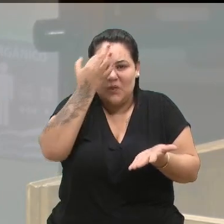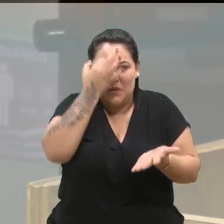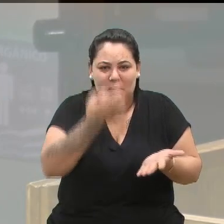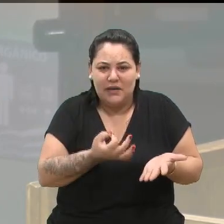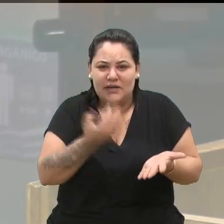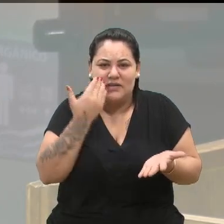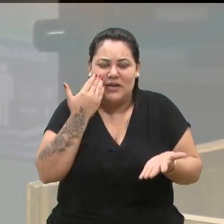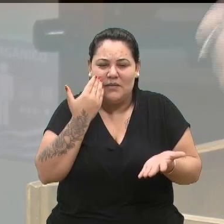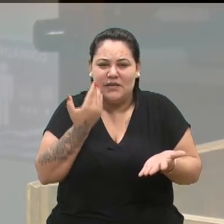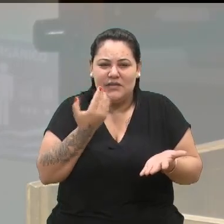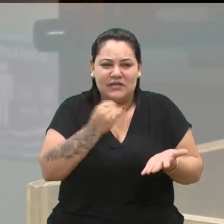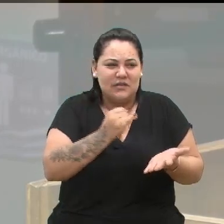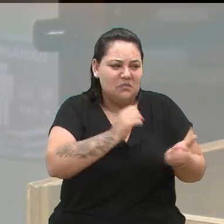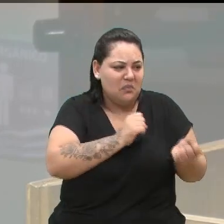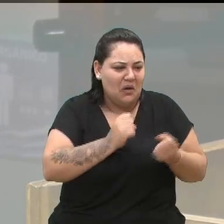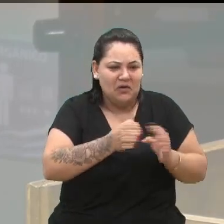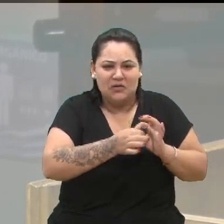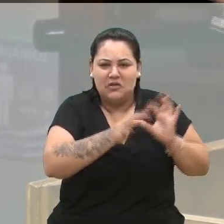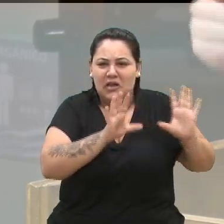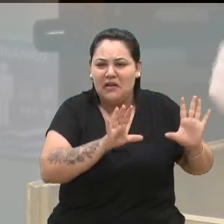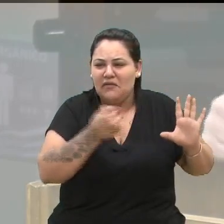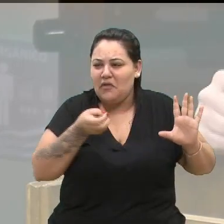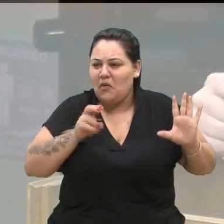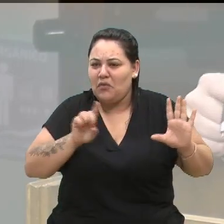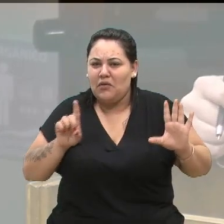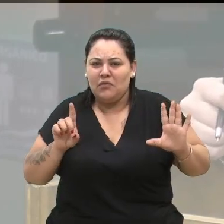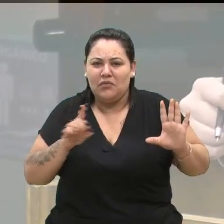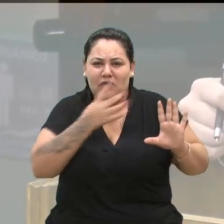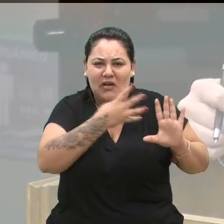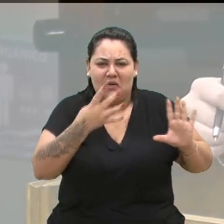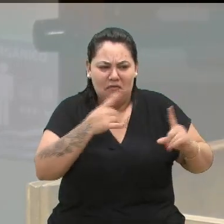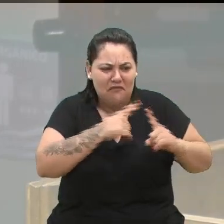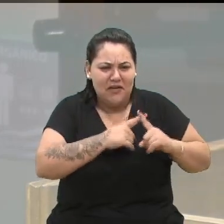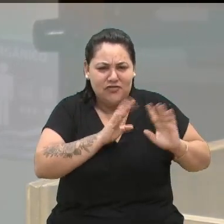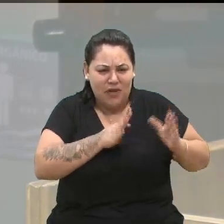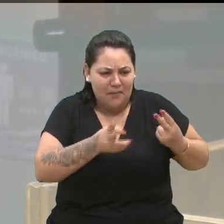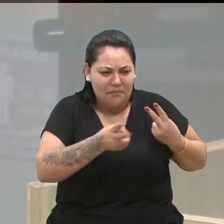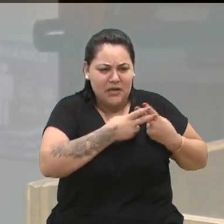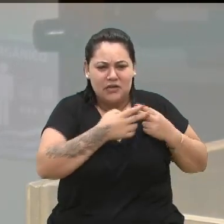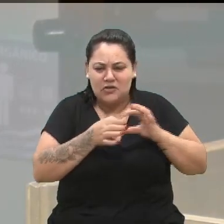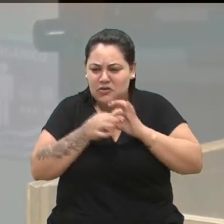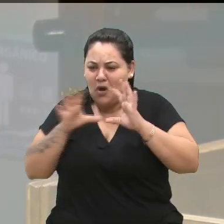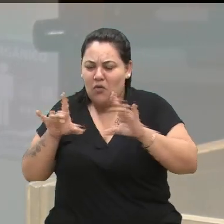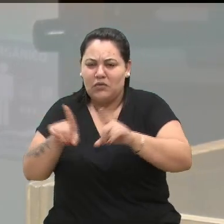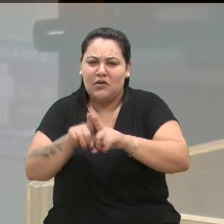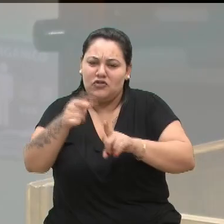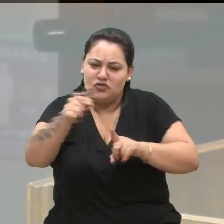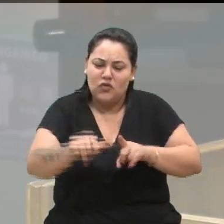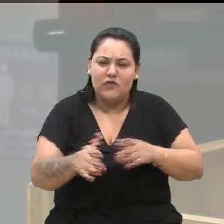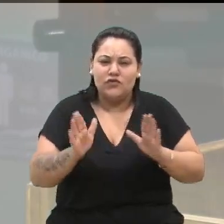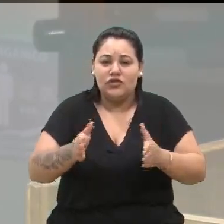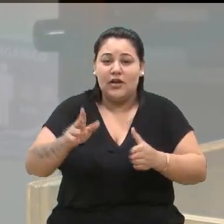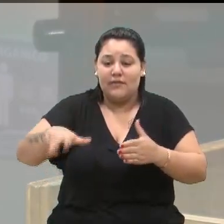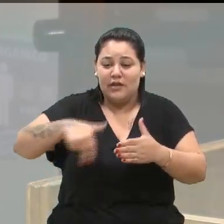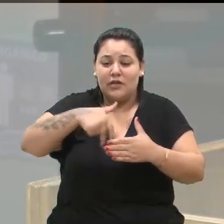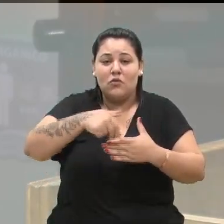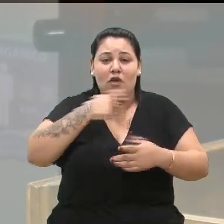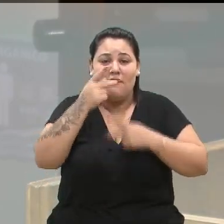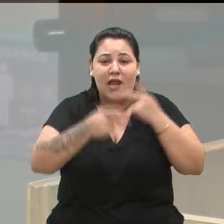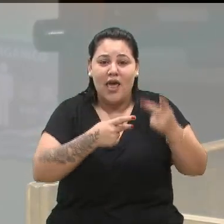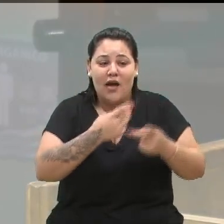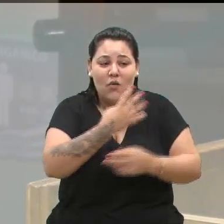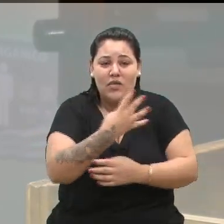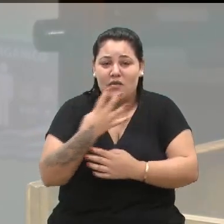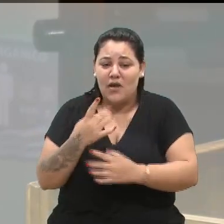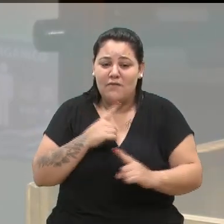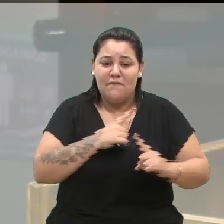se pode soltar, se solta 44 vezes, que nem a senhora falou. E eu já tinha falado também aqui nessa tribuna. 44 vezes